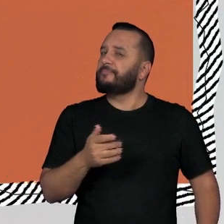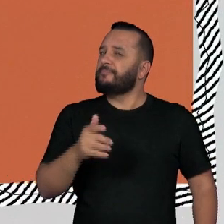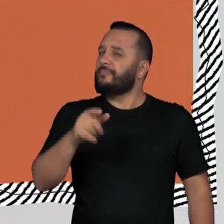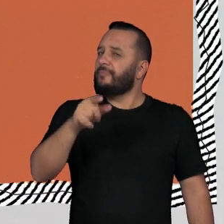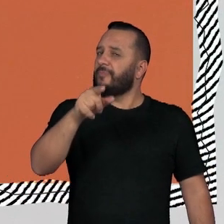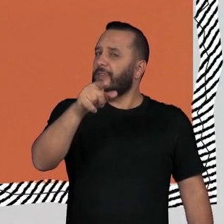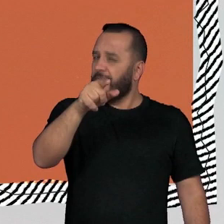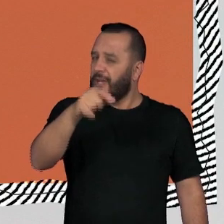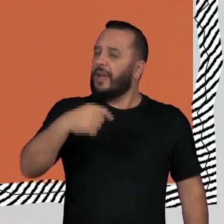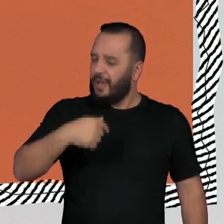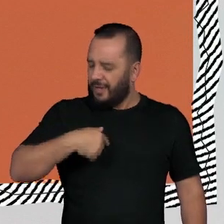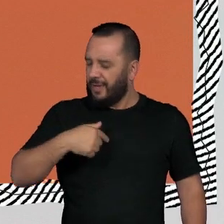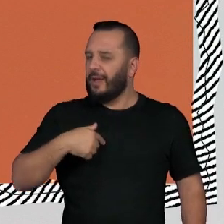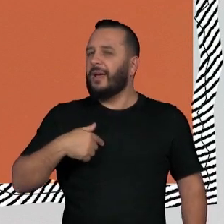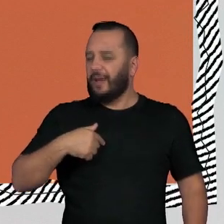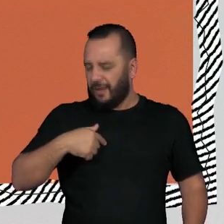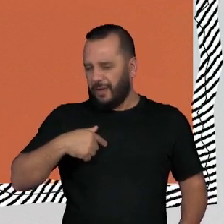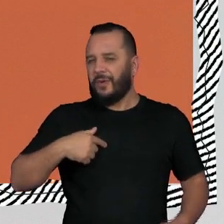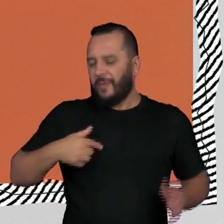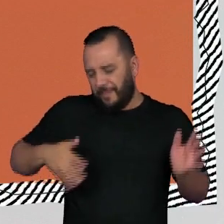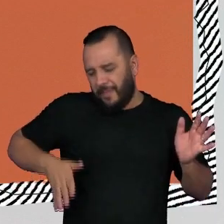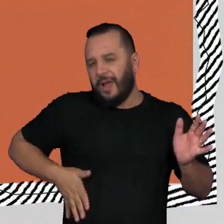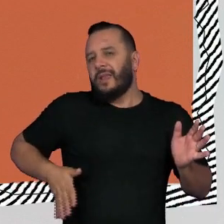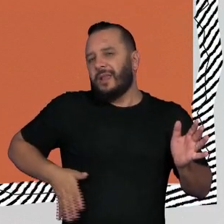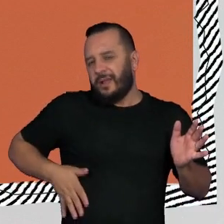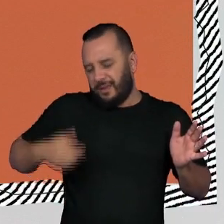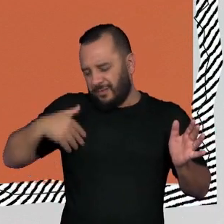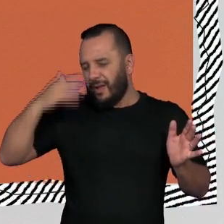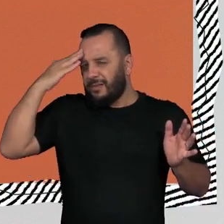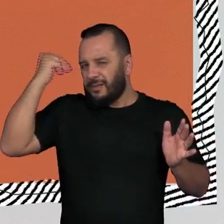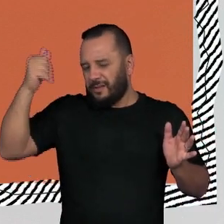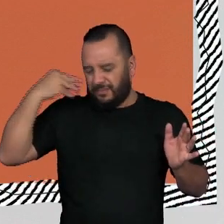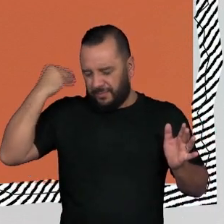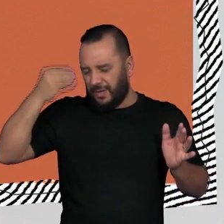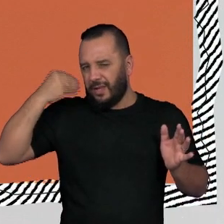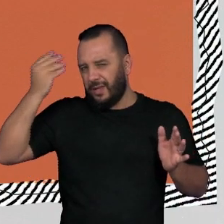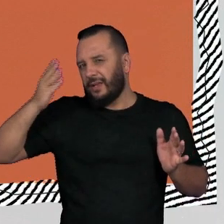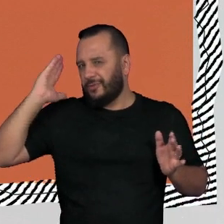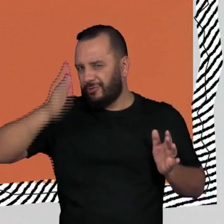Sou malandro velho não tem nada com isso